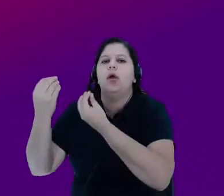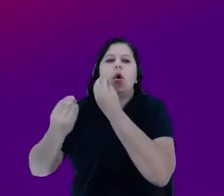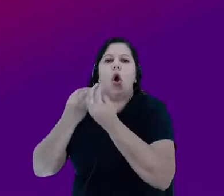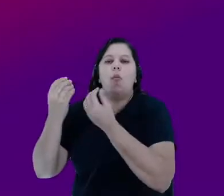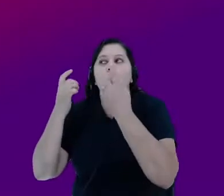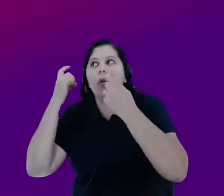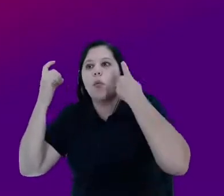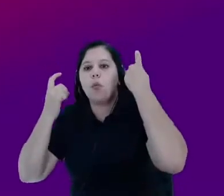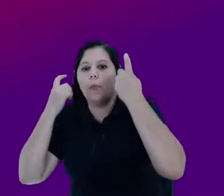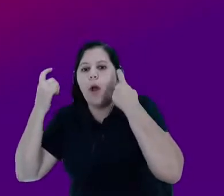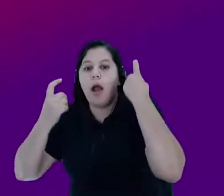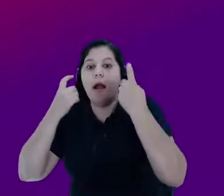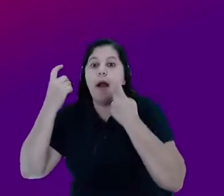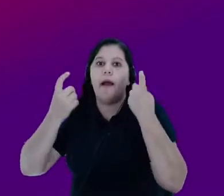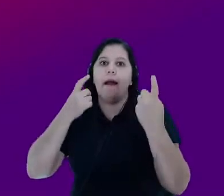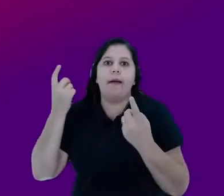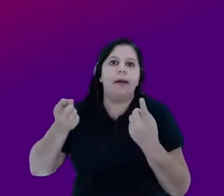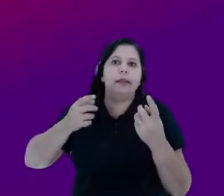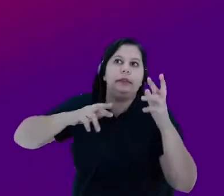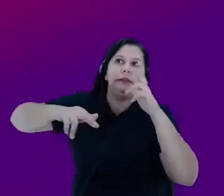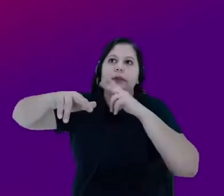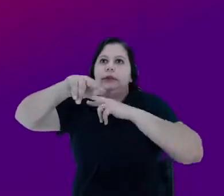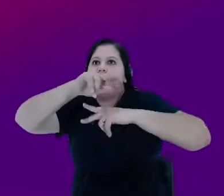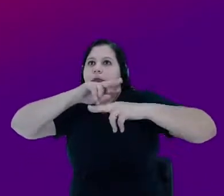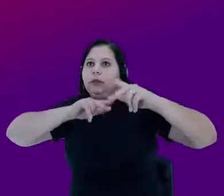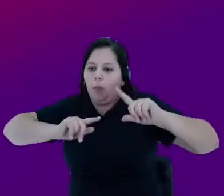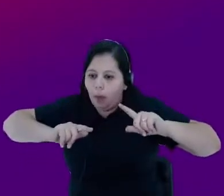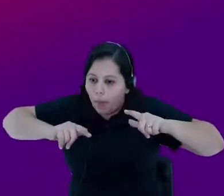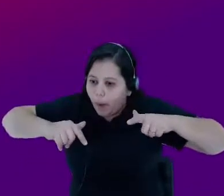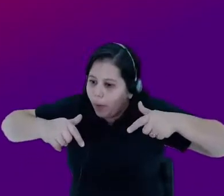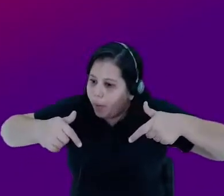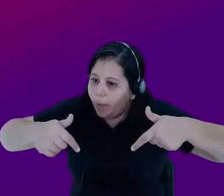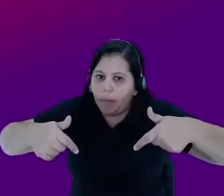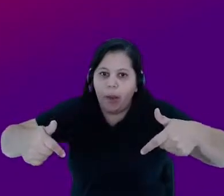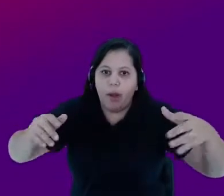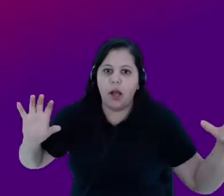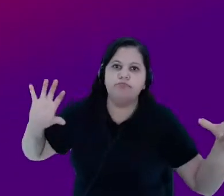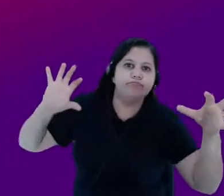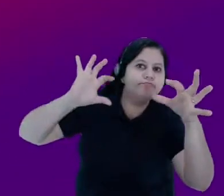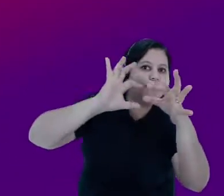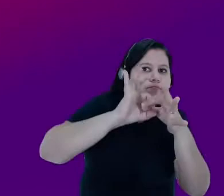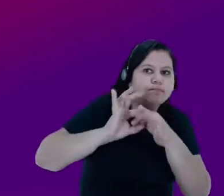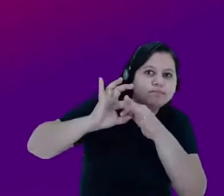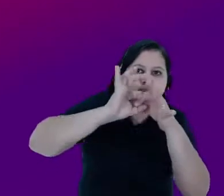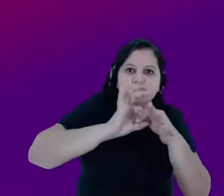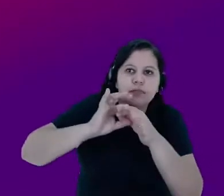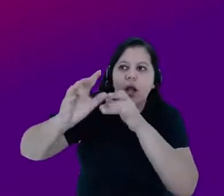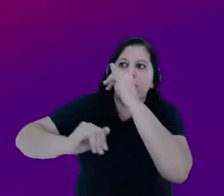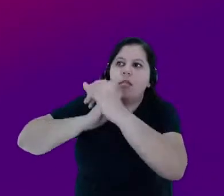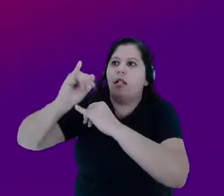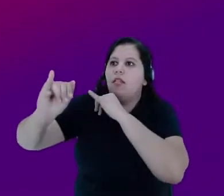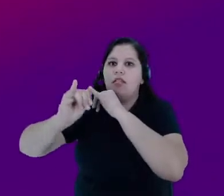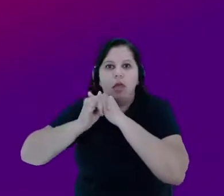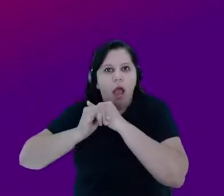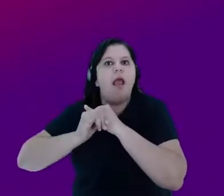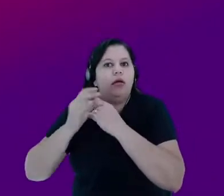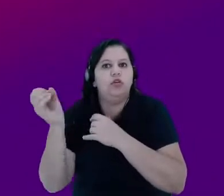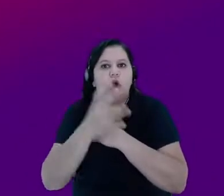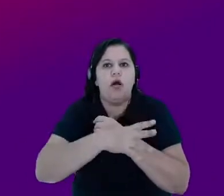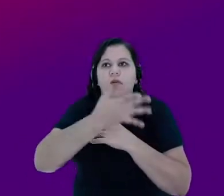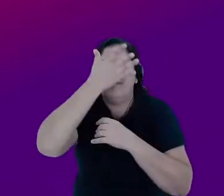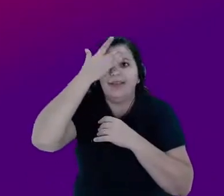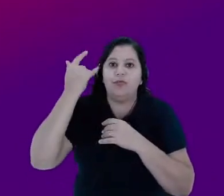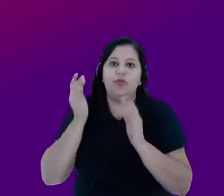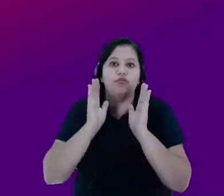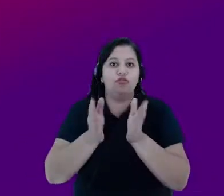preocupadas, né, em serem multitasks, extremamente plugados, digitalizados. Né? São pessoas que nasceram